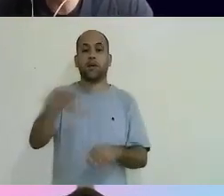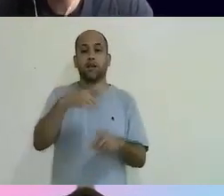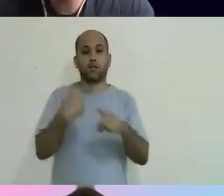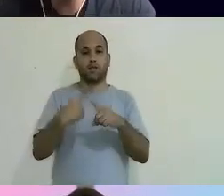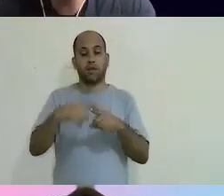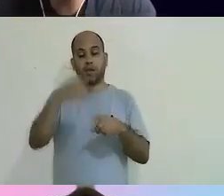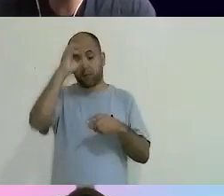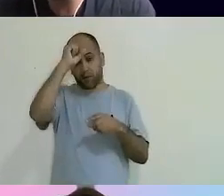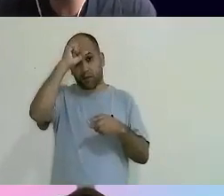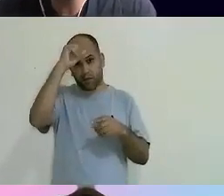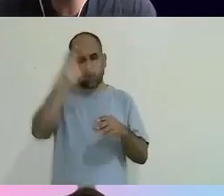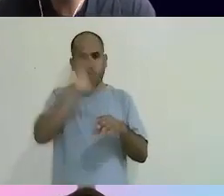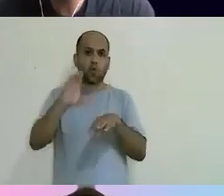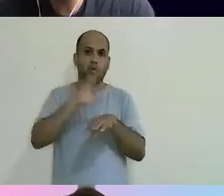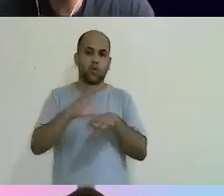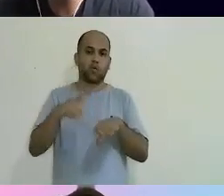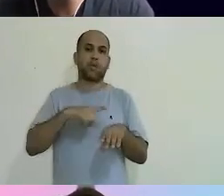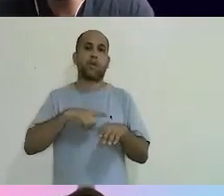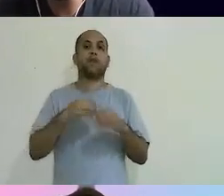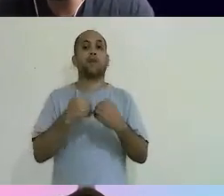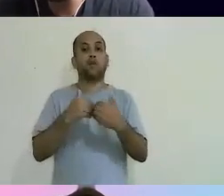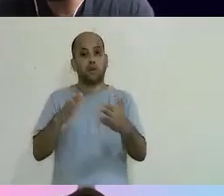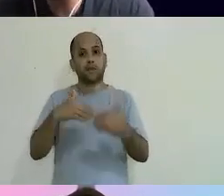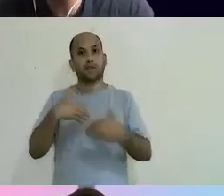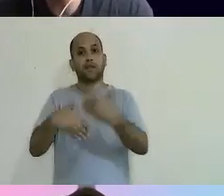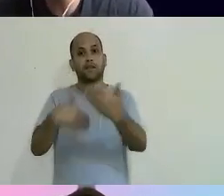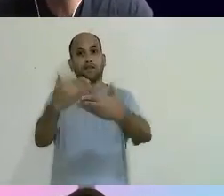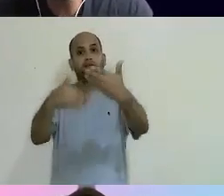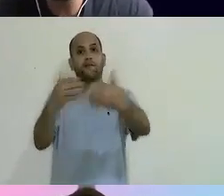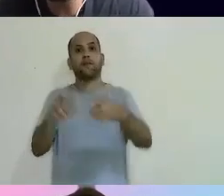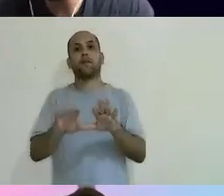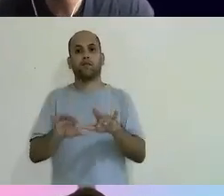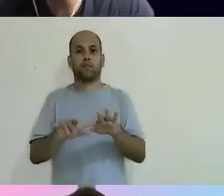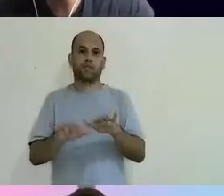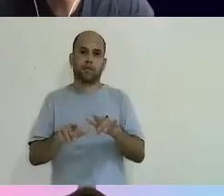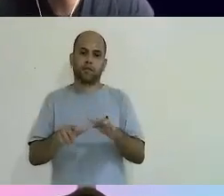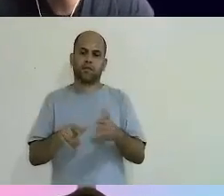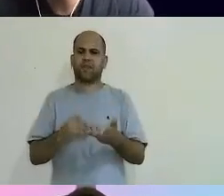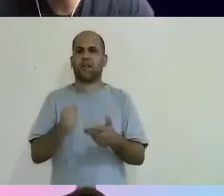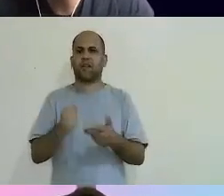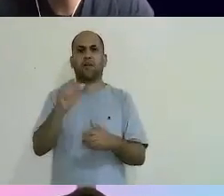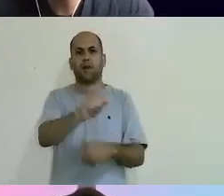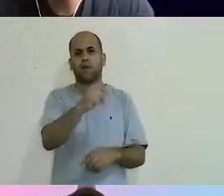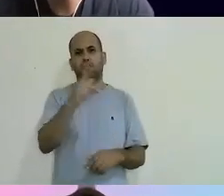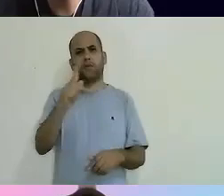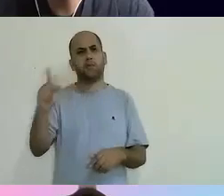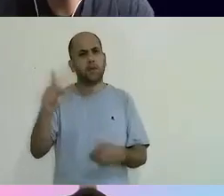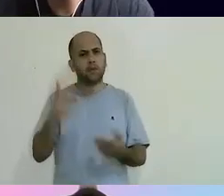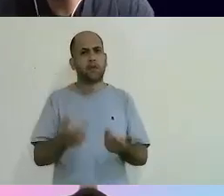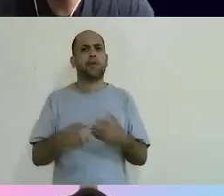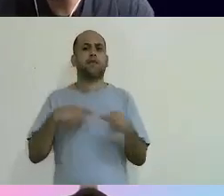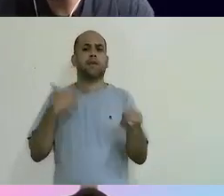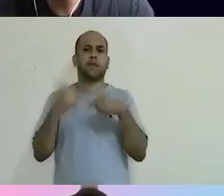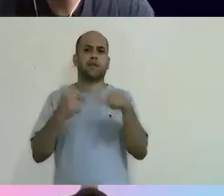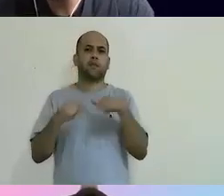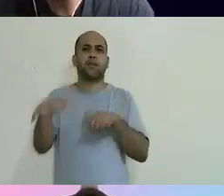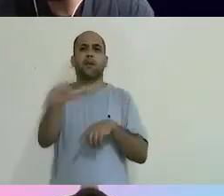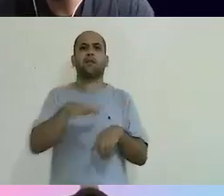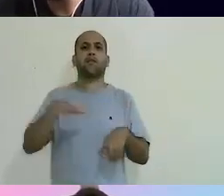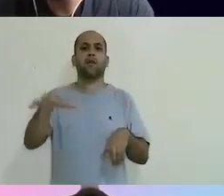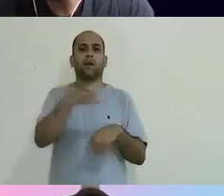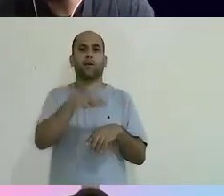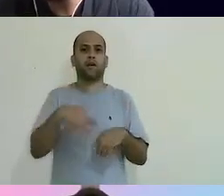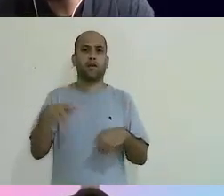cursos e agora vai começar a programar e fazer desenvolvimento de software, de aplicativos. Então vai trabalhar numa linha mais